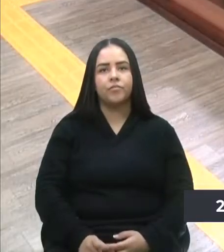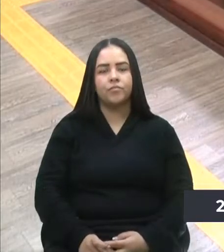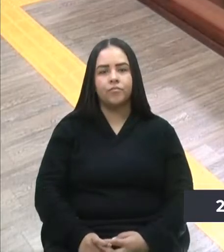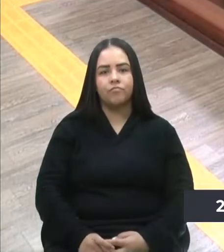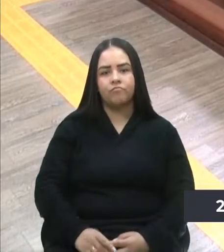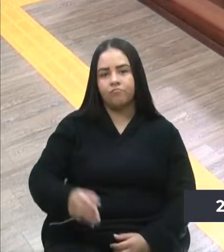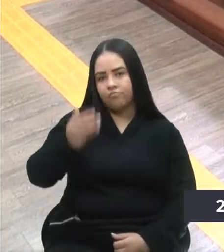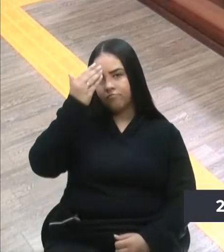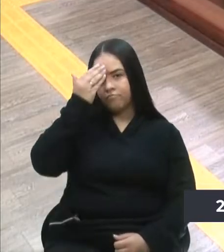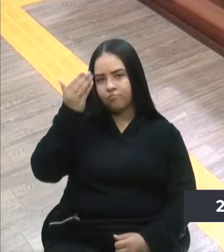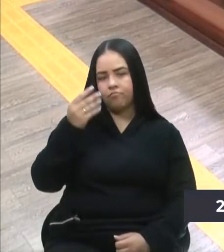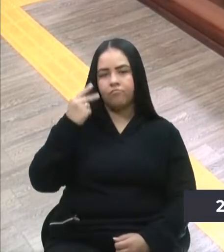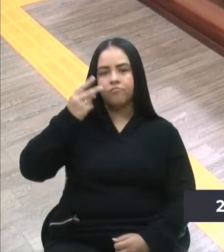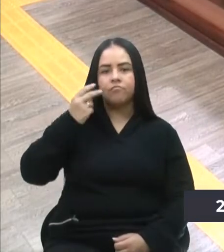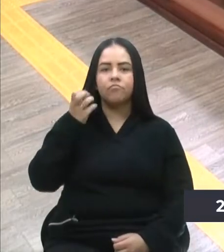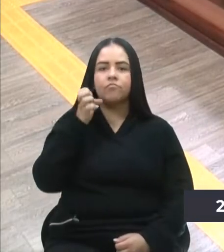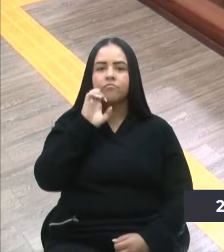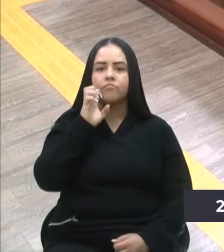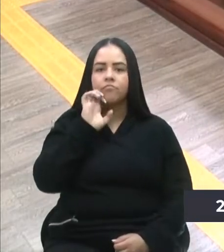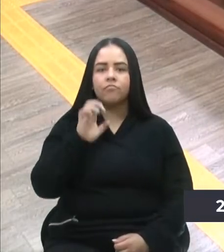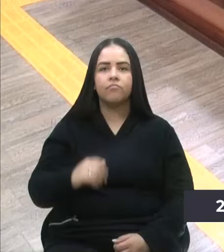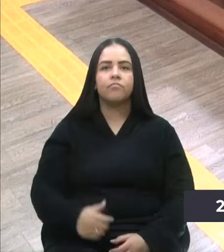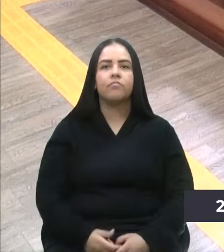Obrigada, vereadora Estela.